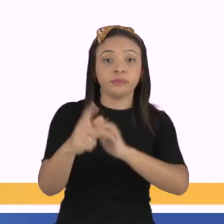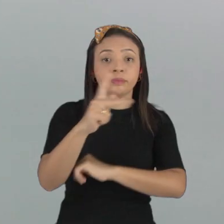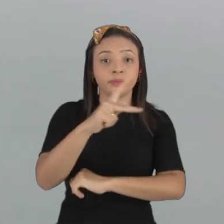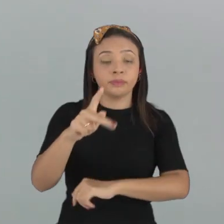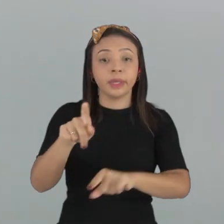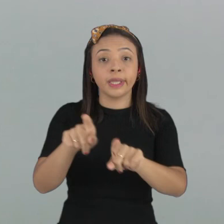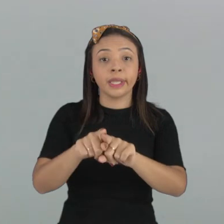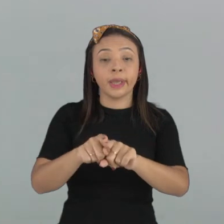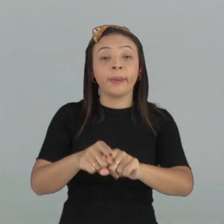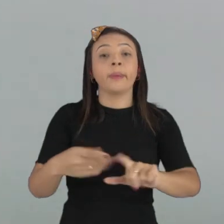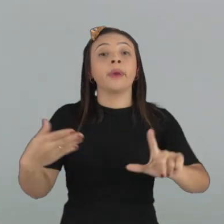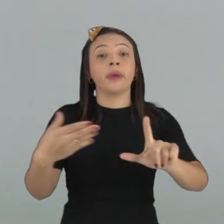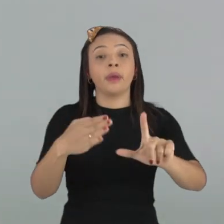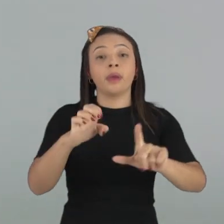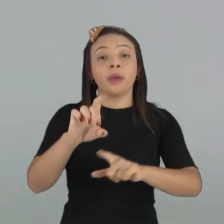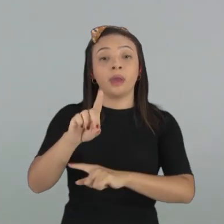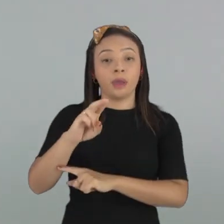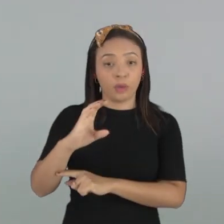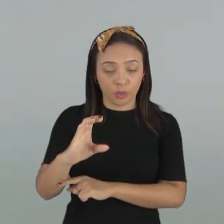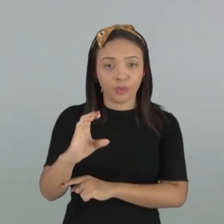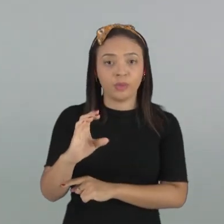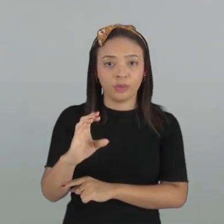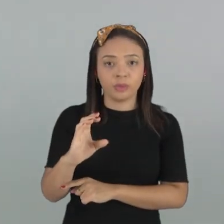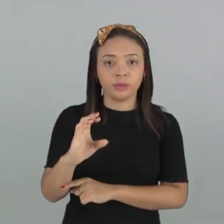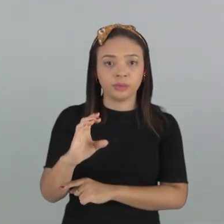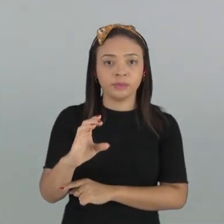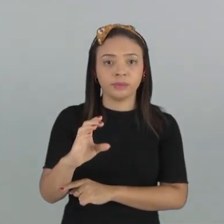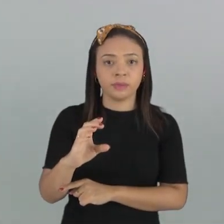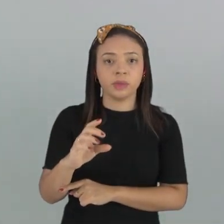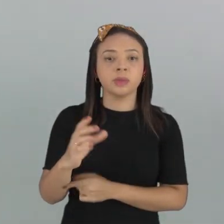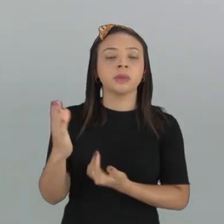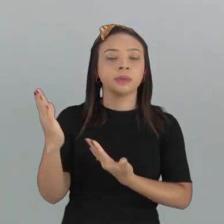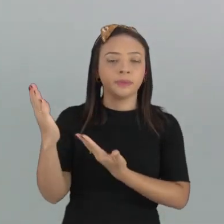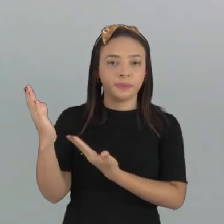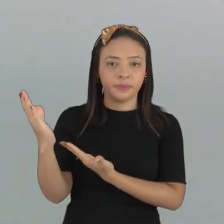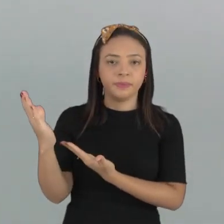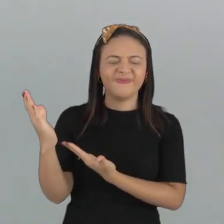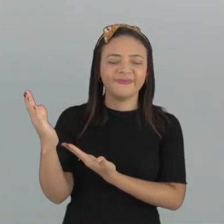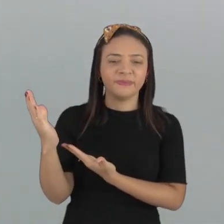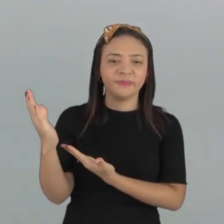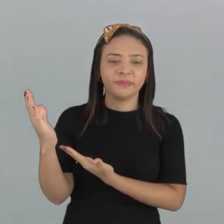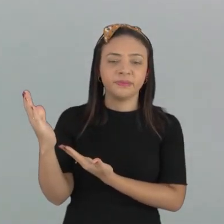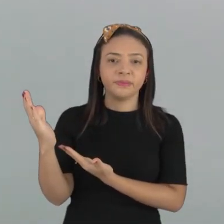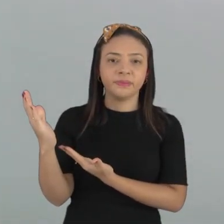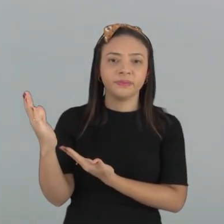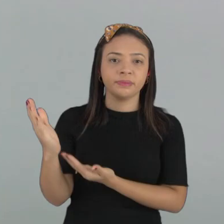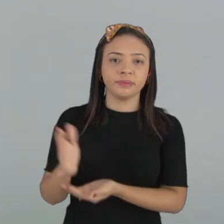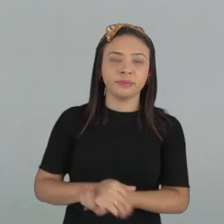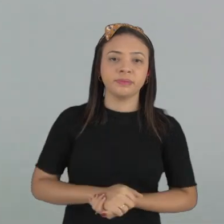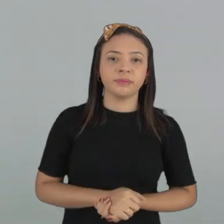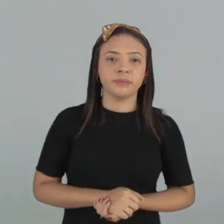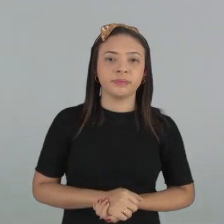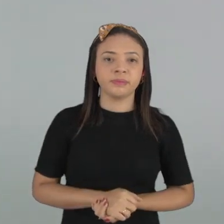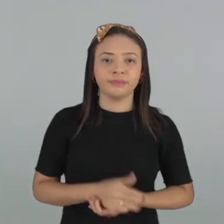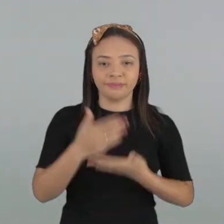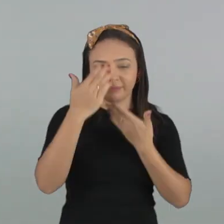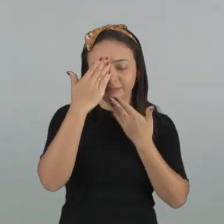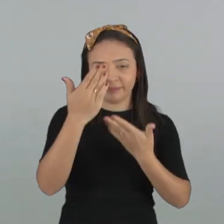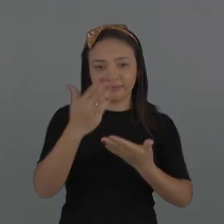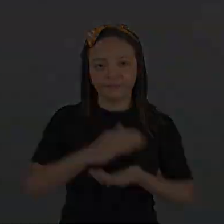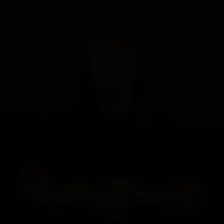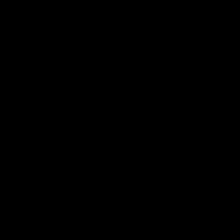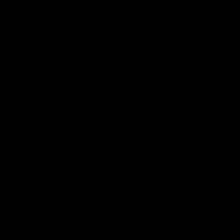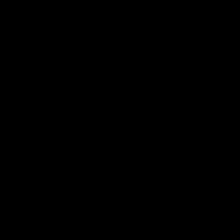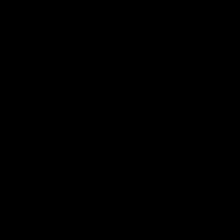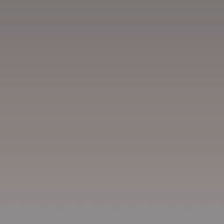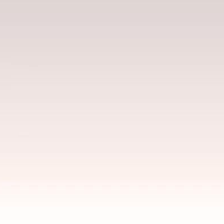professor e também acessem a nossa plataforma Eduque no link eduque.ce.ac.gov.br. Obrigada!